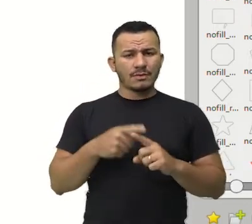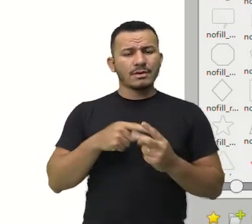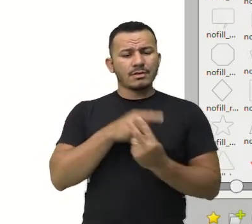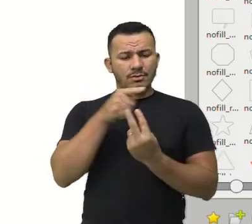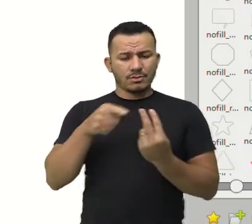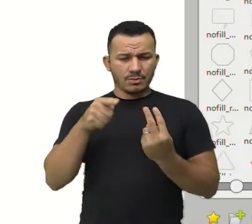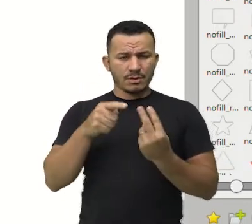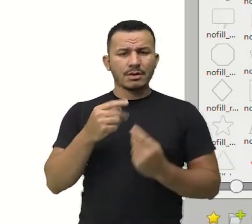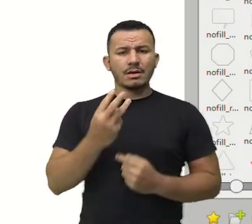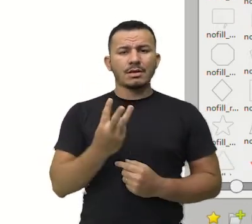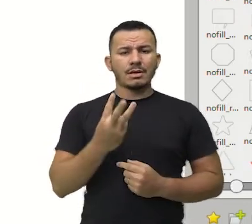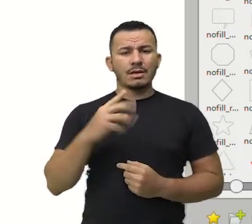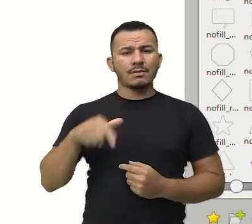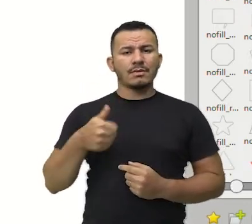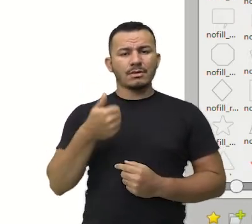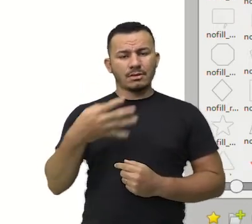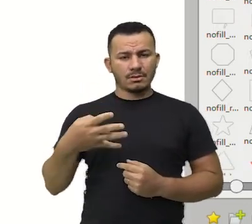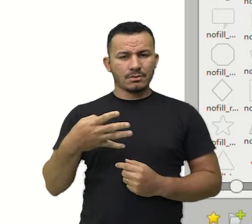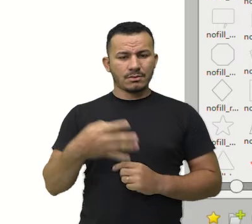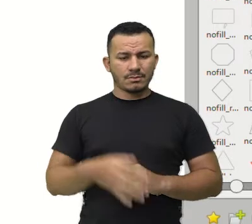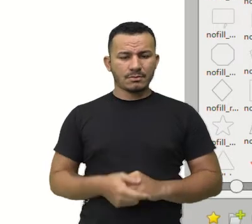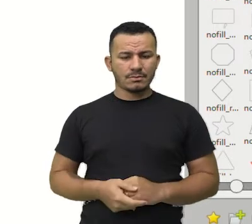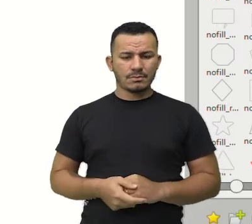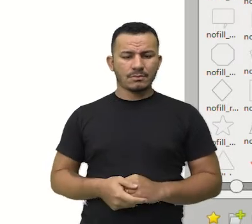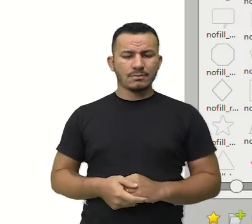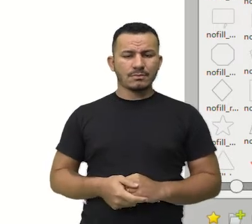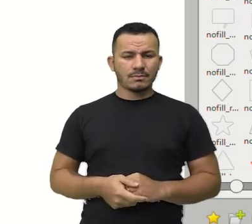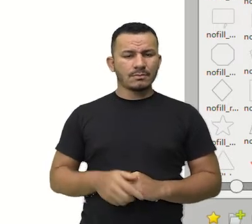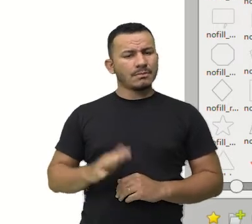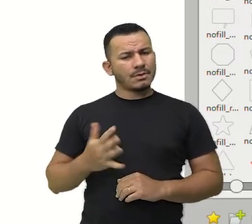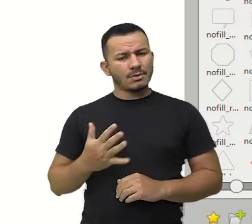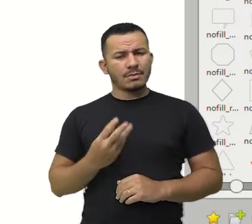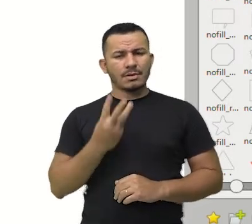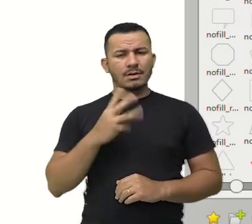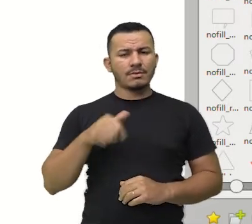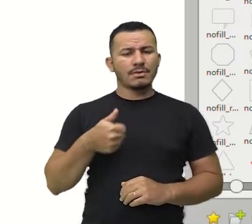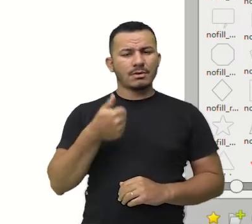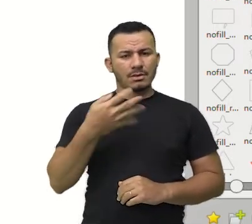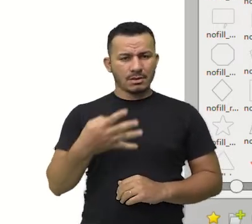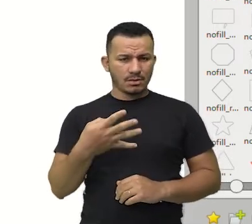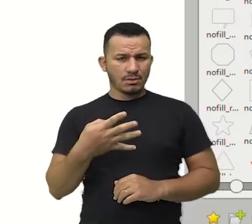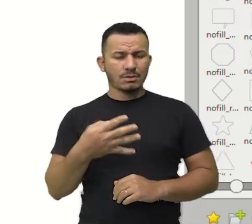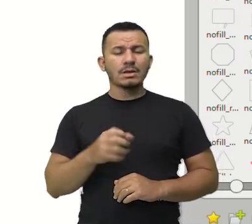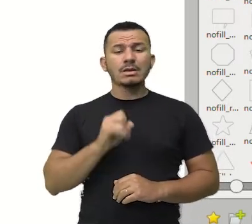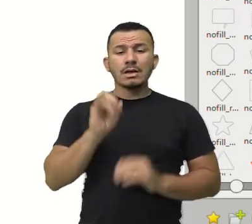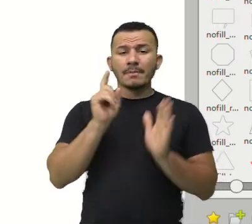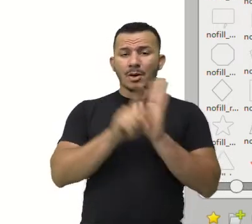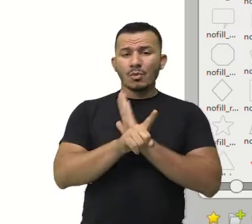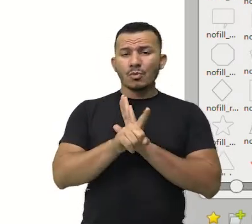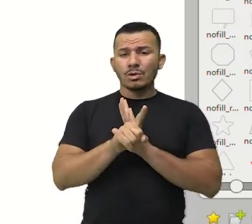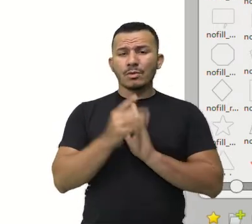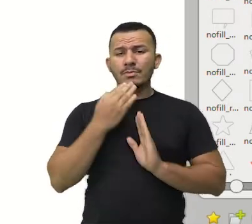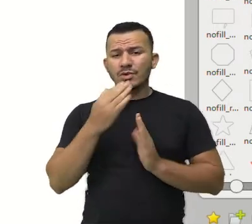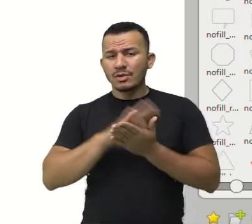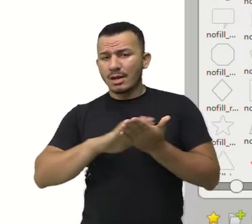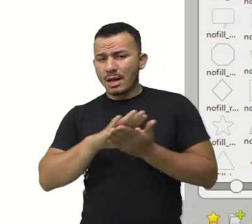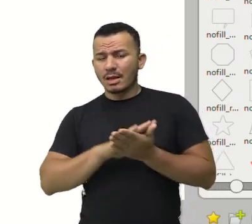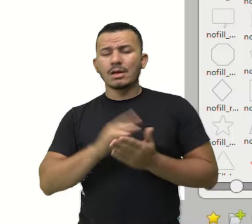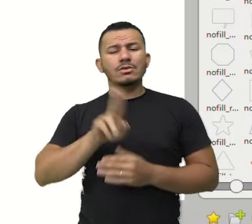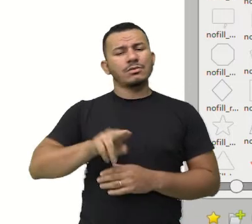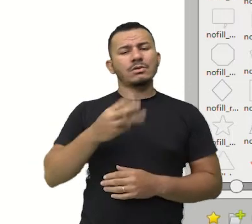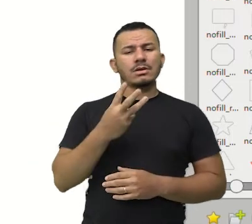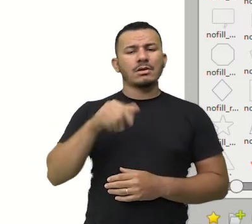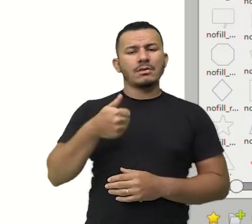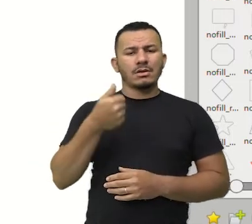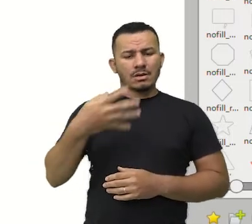Comprimento igual 2 vezes o π, pessoal, é 3,14, tá legal? Aproximadamente, como eu falei para vocês, se a questão não fala nada,